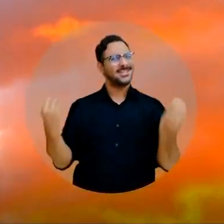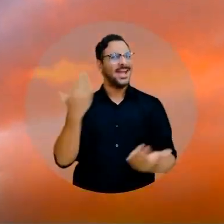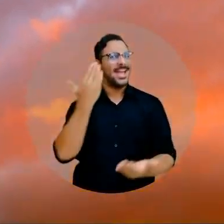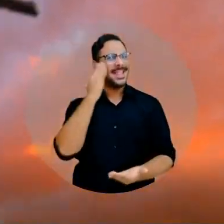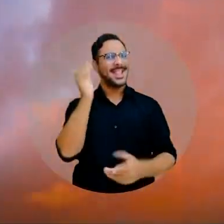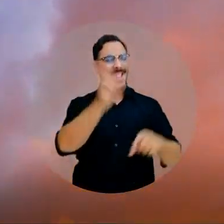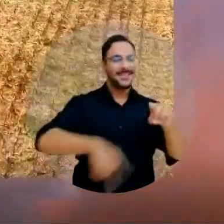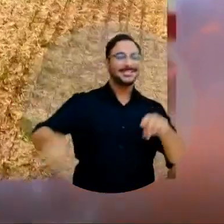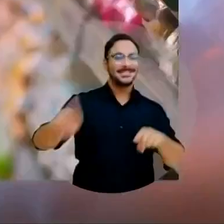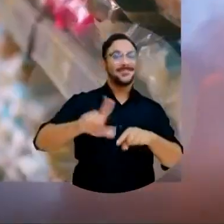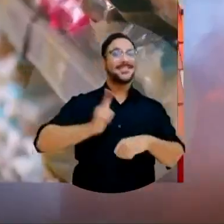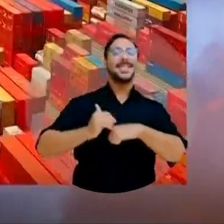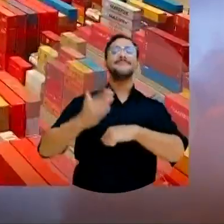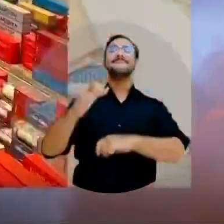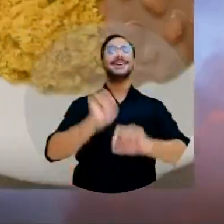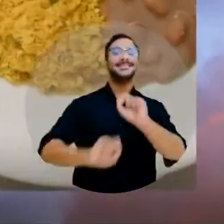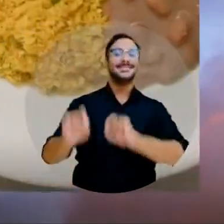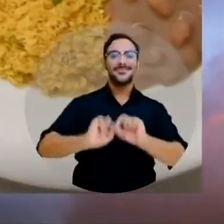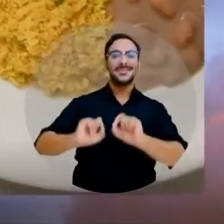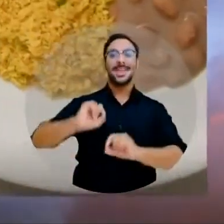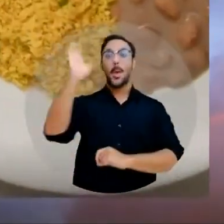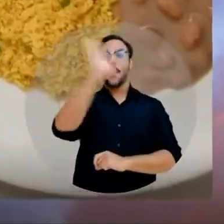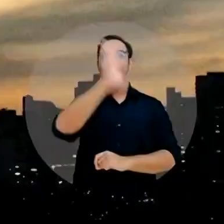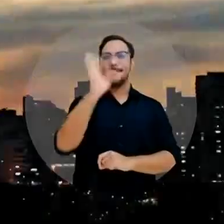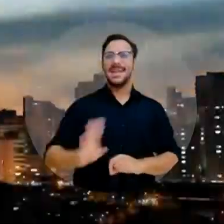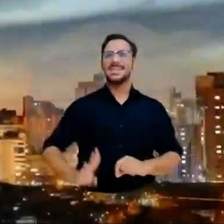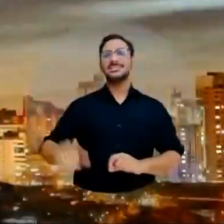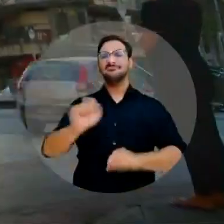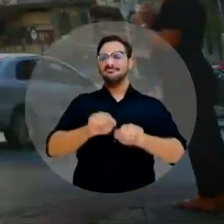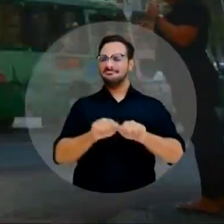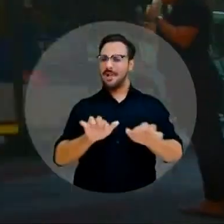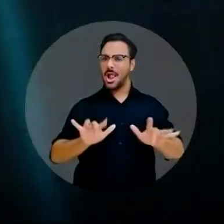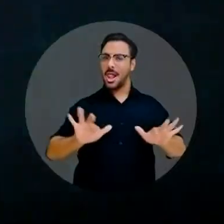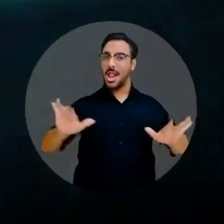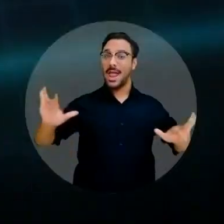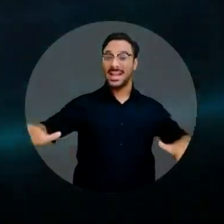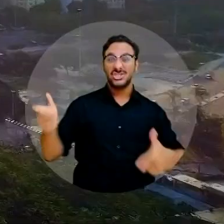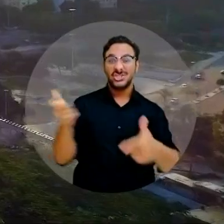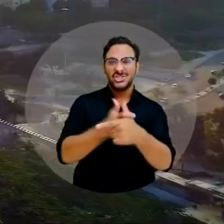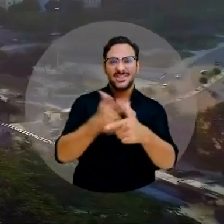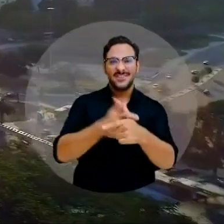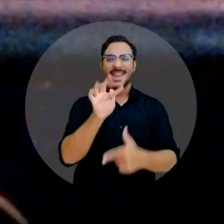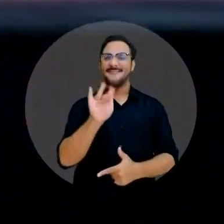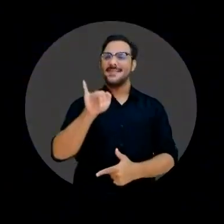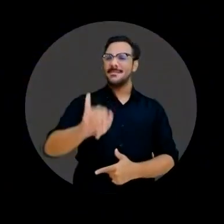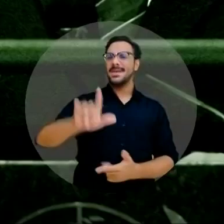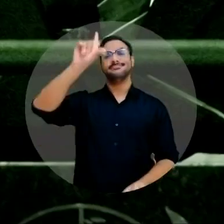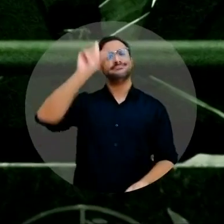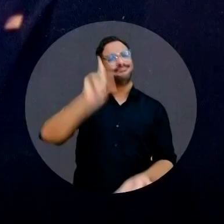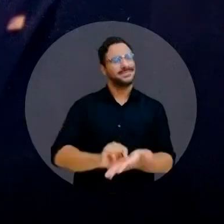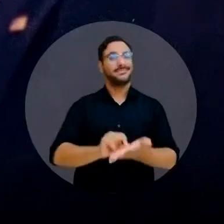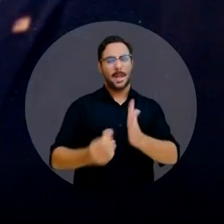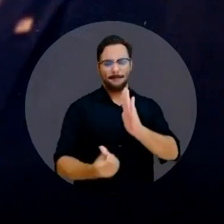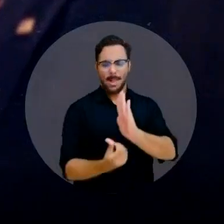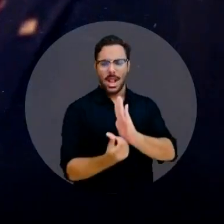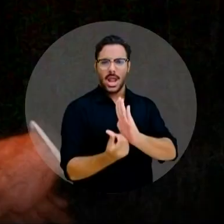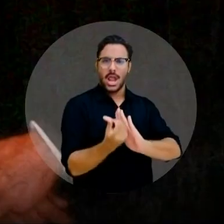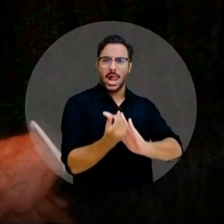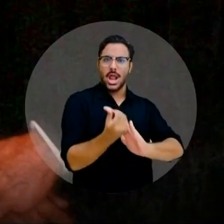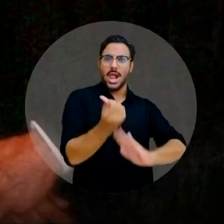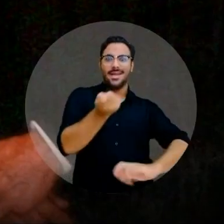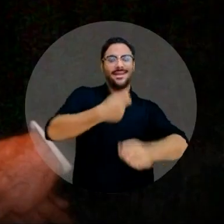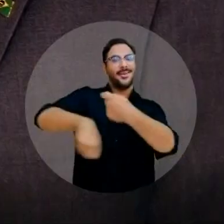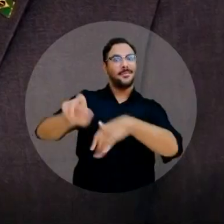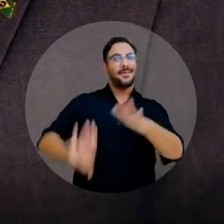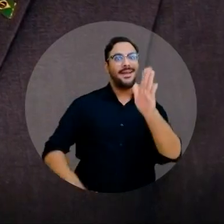é que decolaram. Deu para entender o ciclo? Tem mais, o país cresceu, o Brasil zerou a dívida com o FMI e chegou à